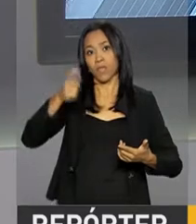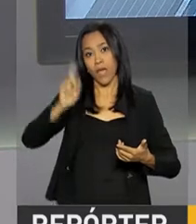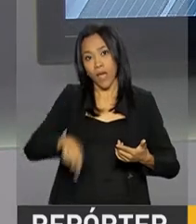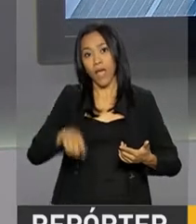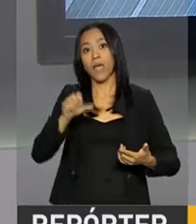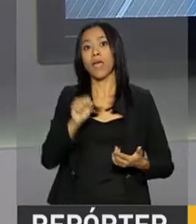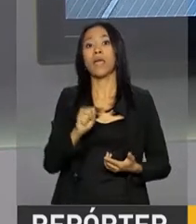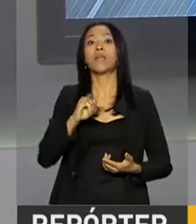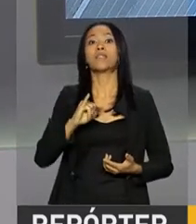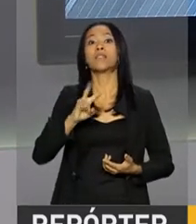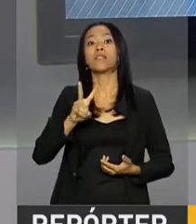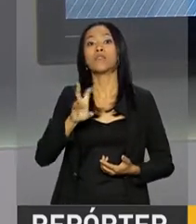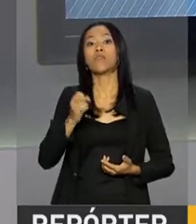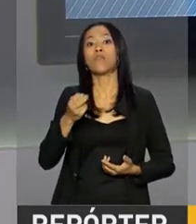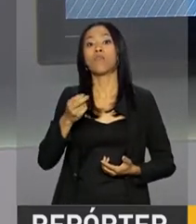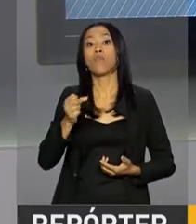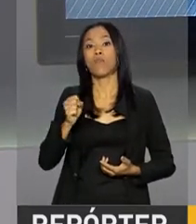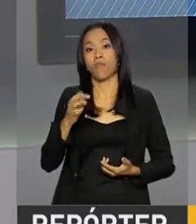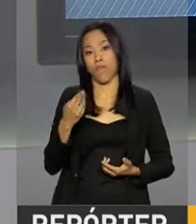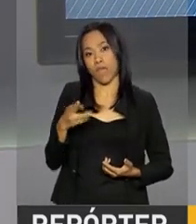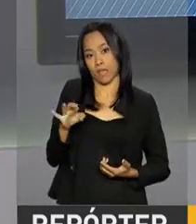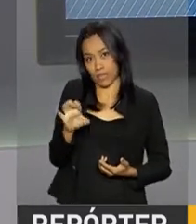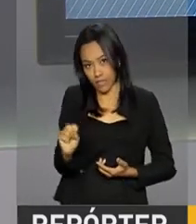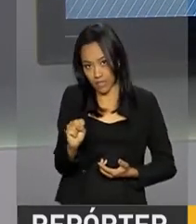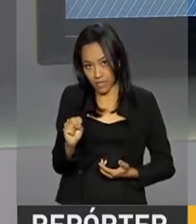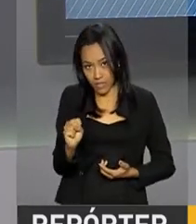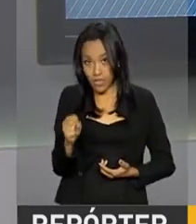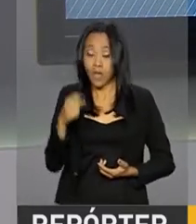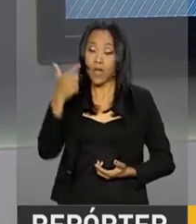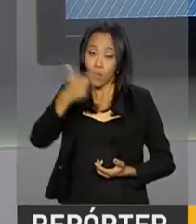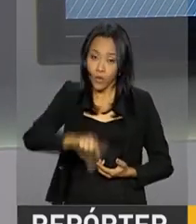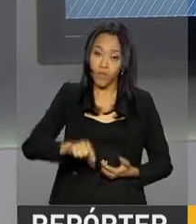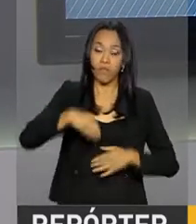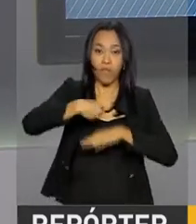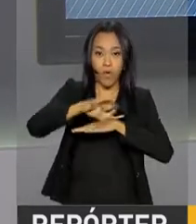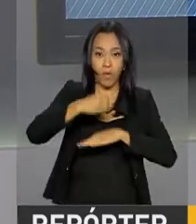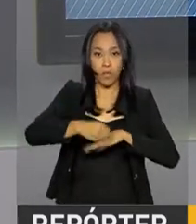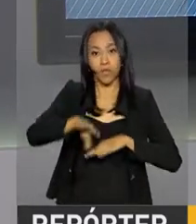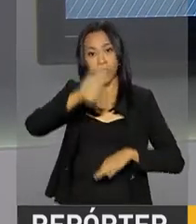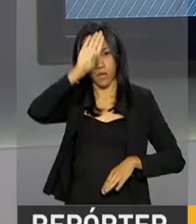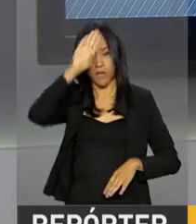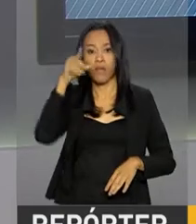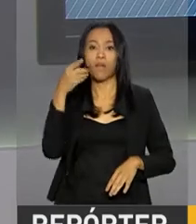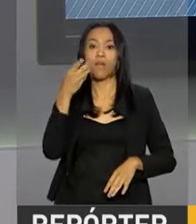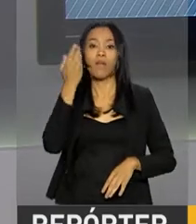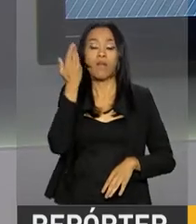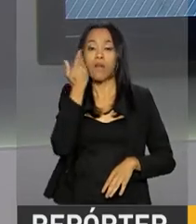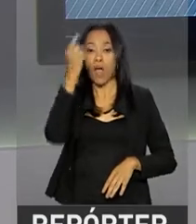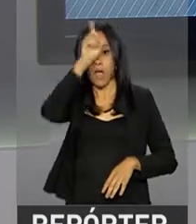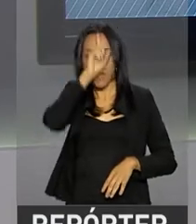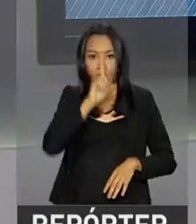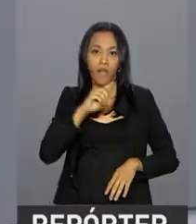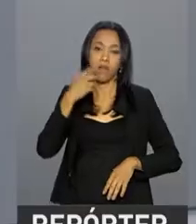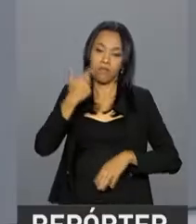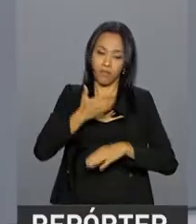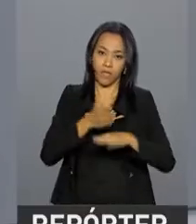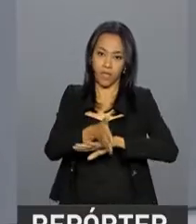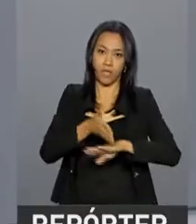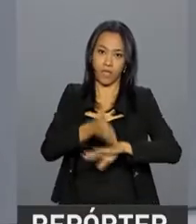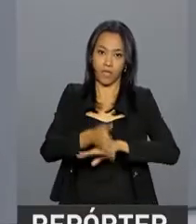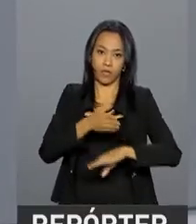silvestres mais informações sobre a febre amarela é amarela você encontra na página do ministério da saúde na internet